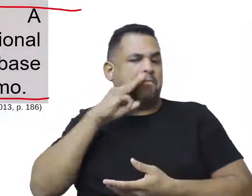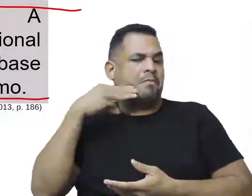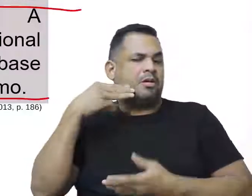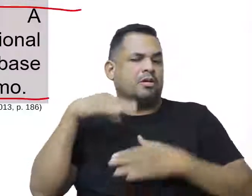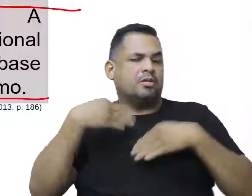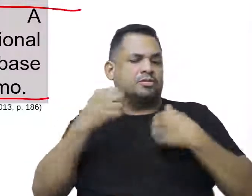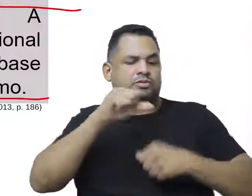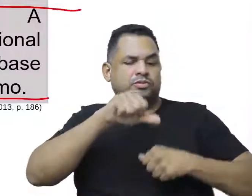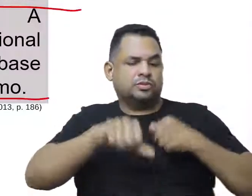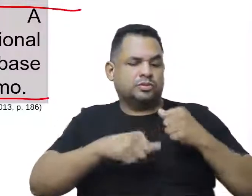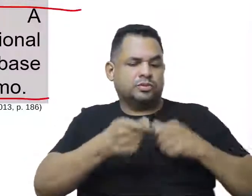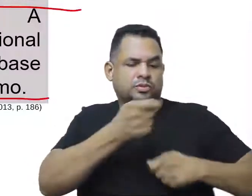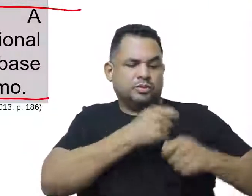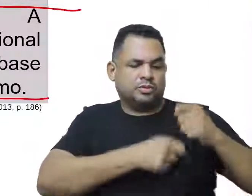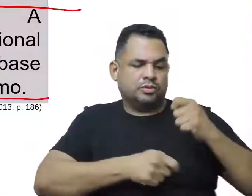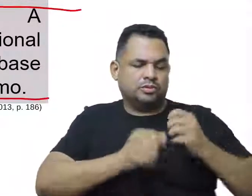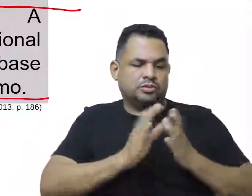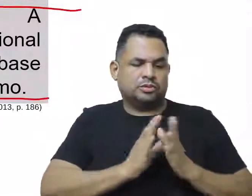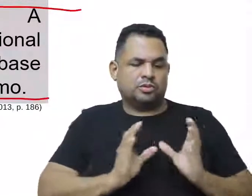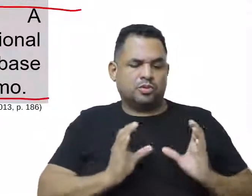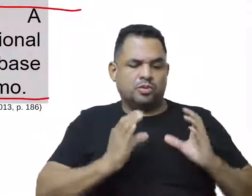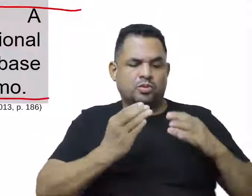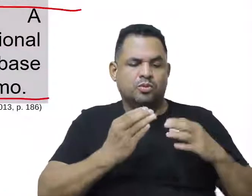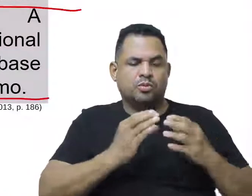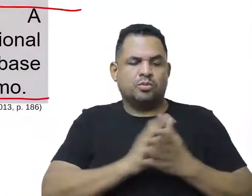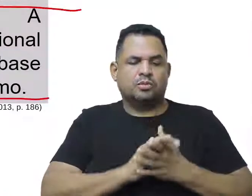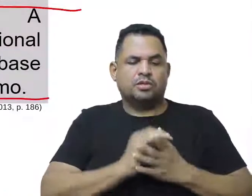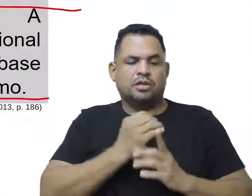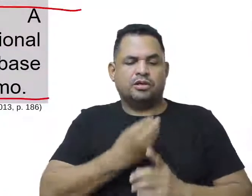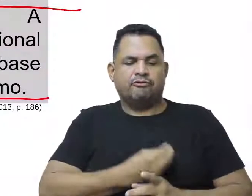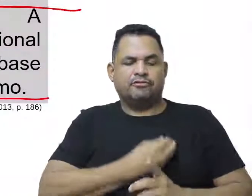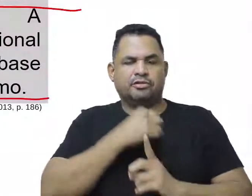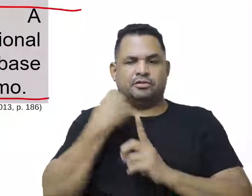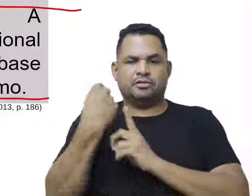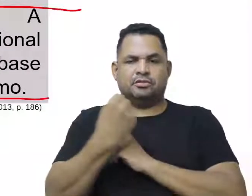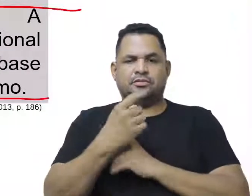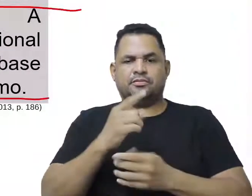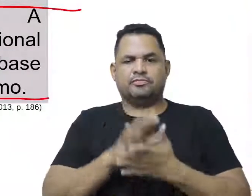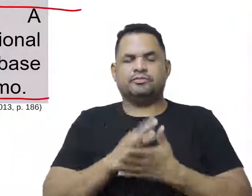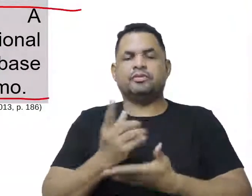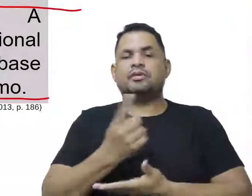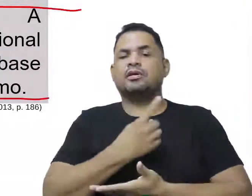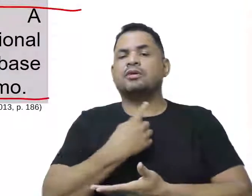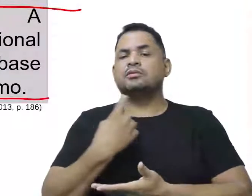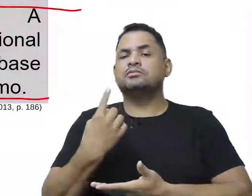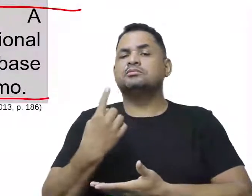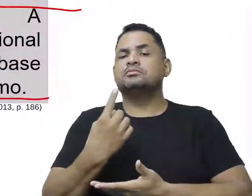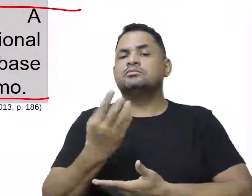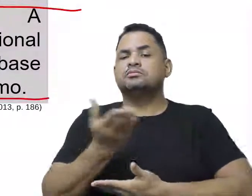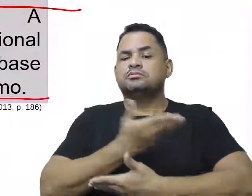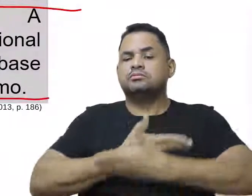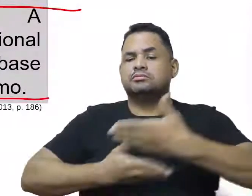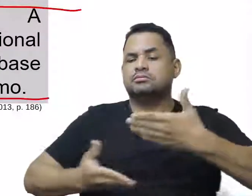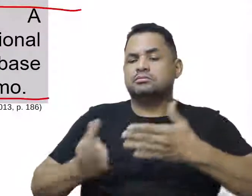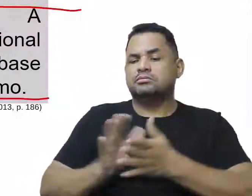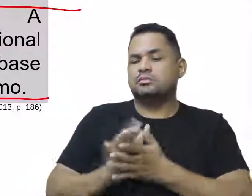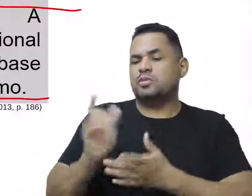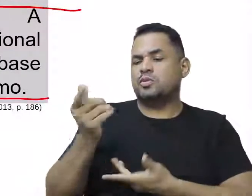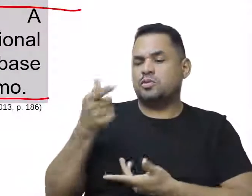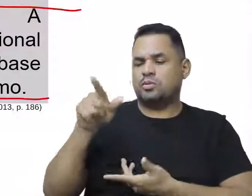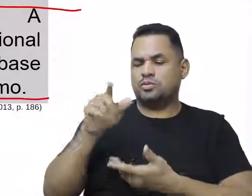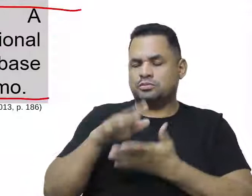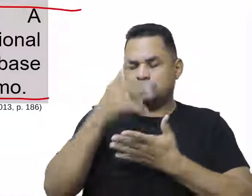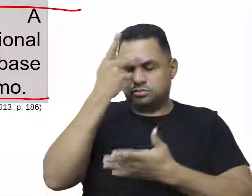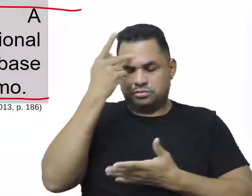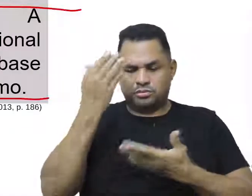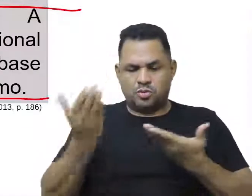altera a economia se altera o conjunto da vida social gente a nossas interações e relação com o outro como é que tá